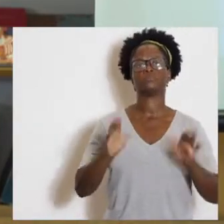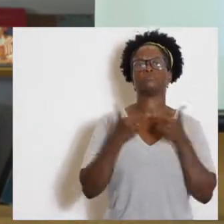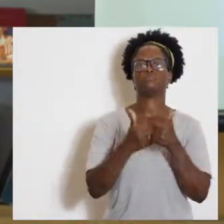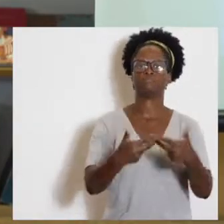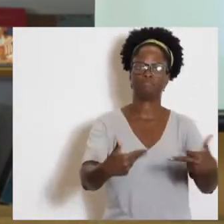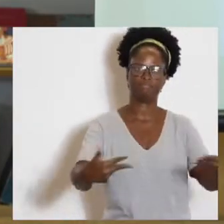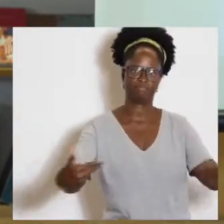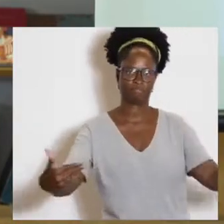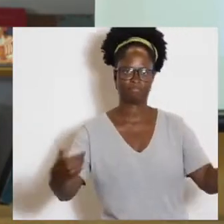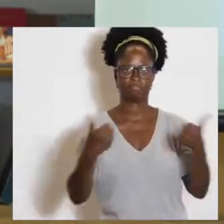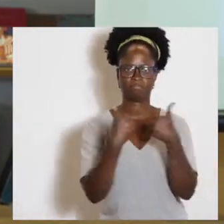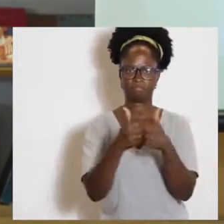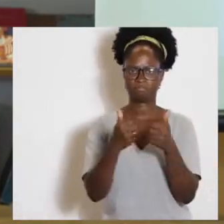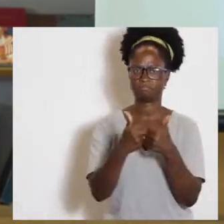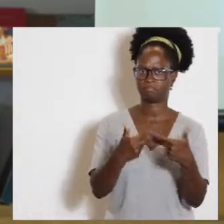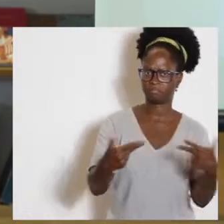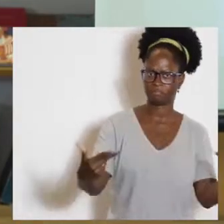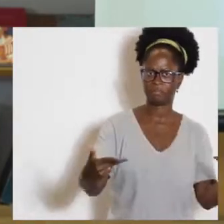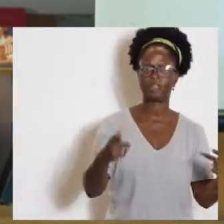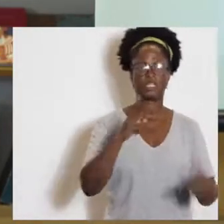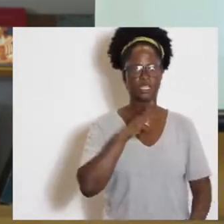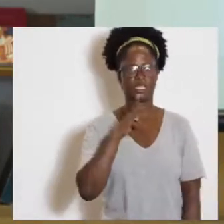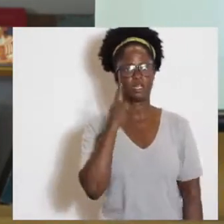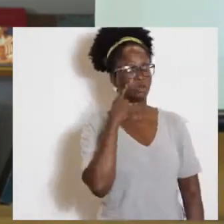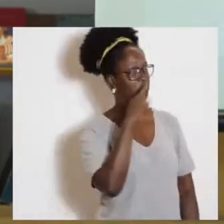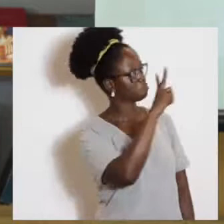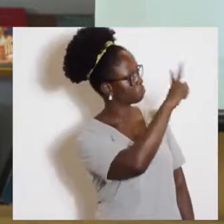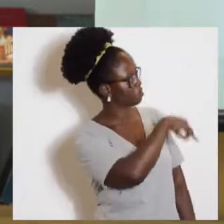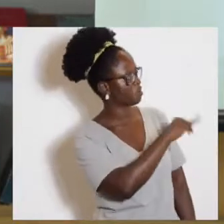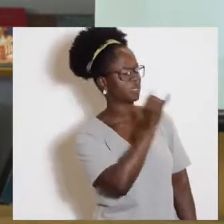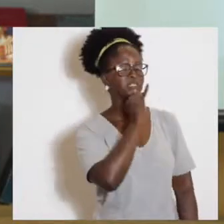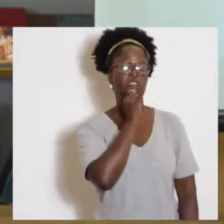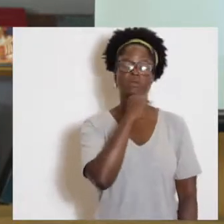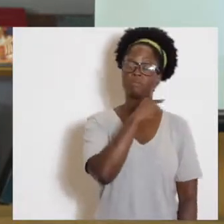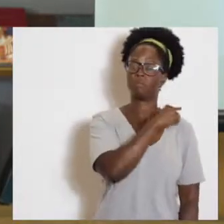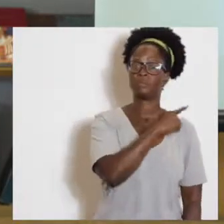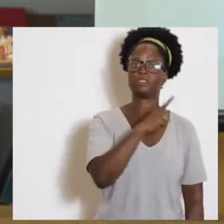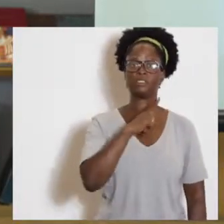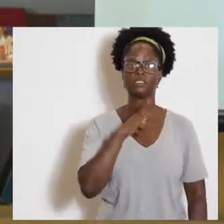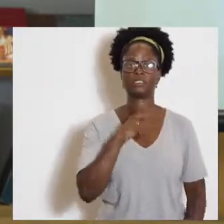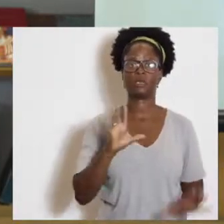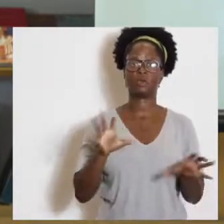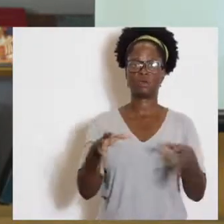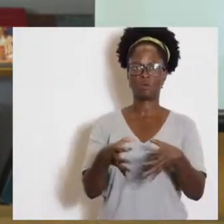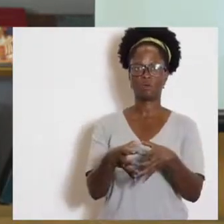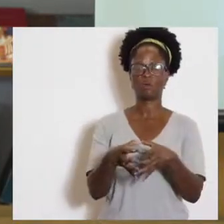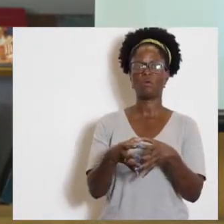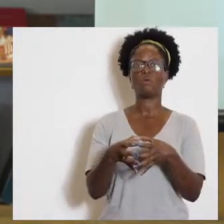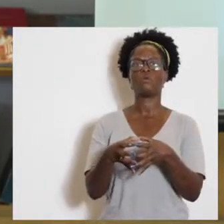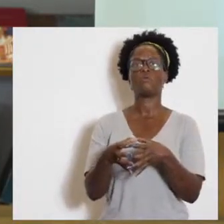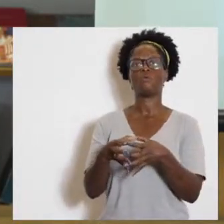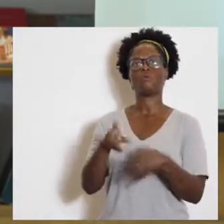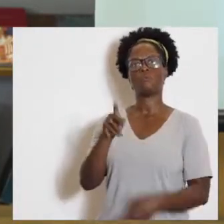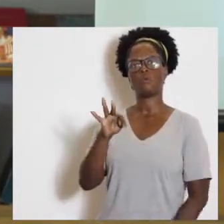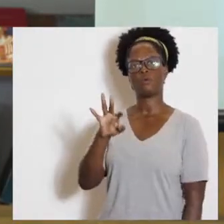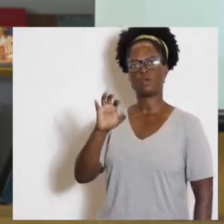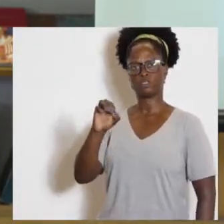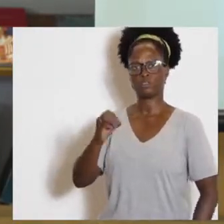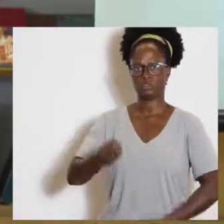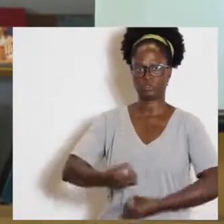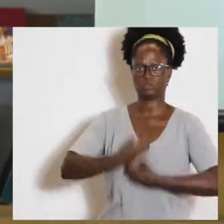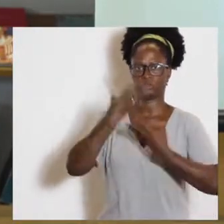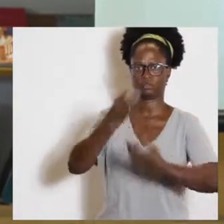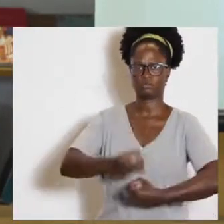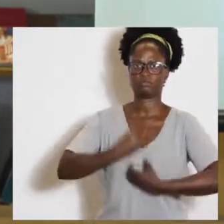transporte público mas vamos ter aqui por exemplo e é coletivo poético que se chama